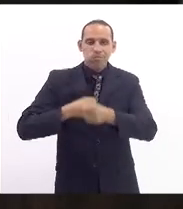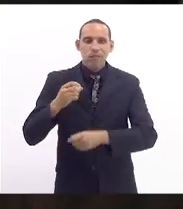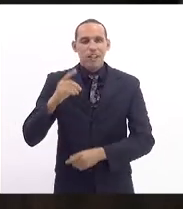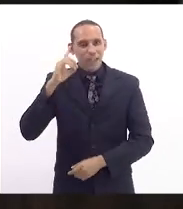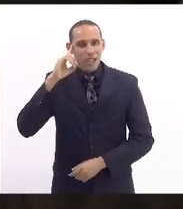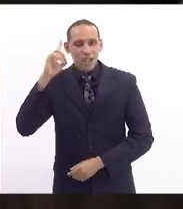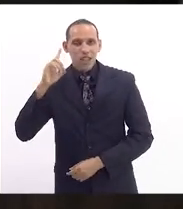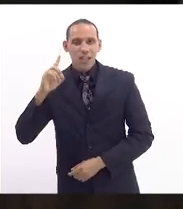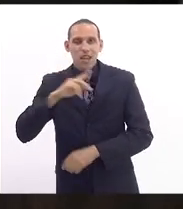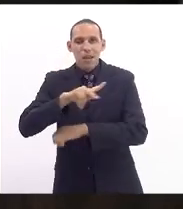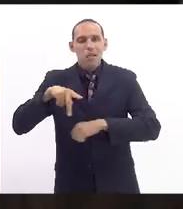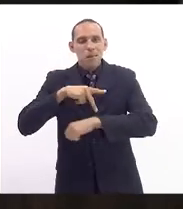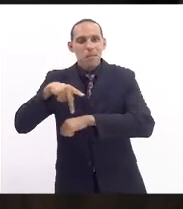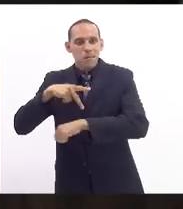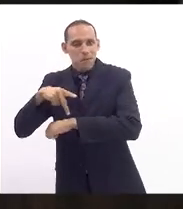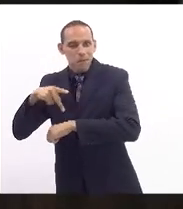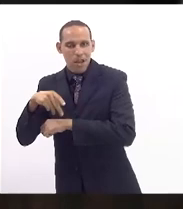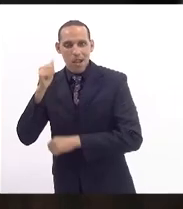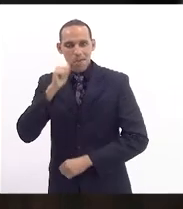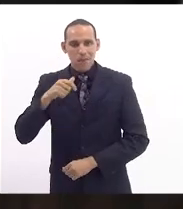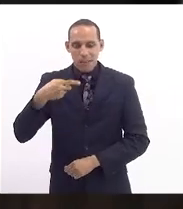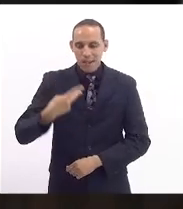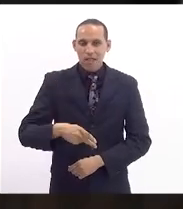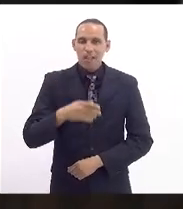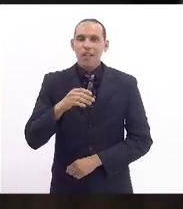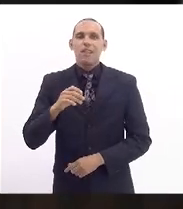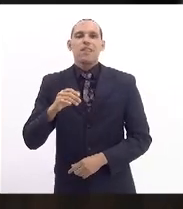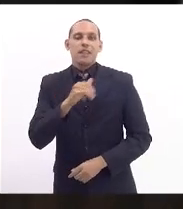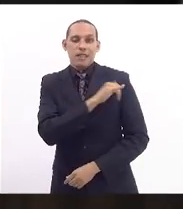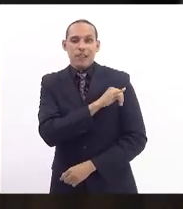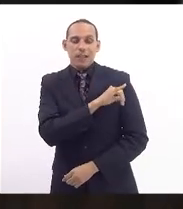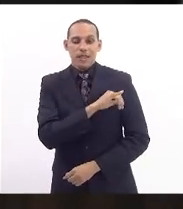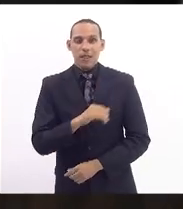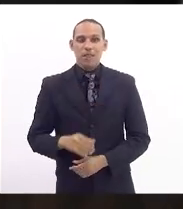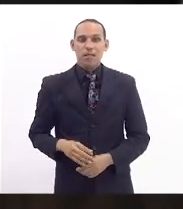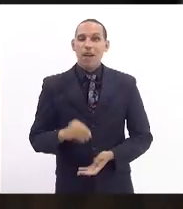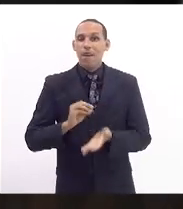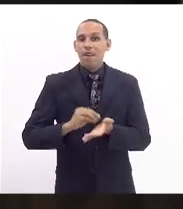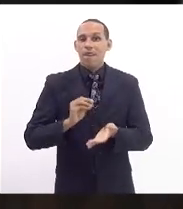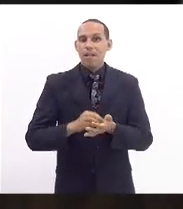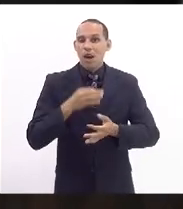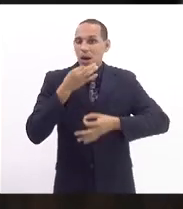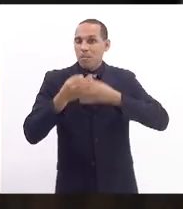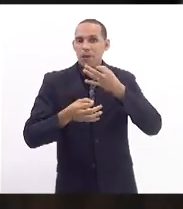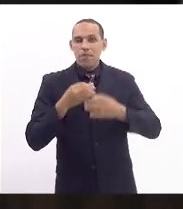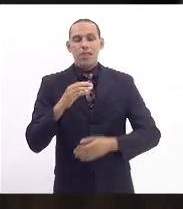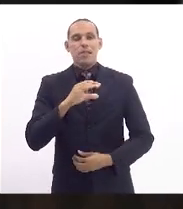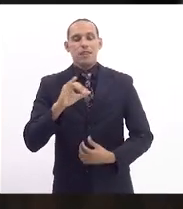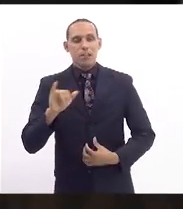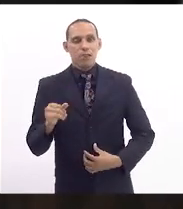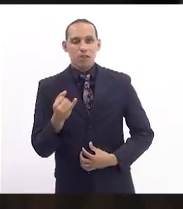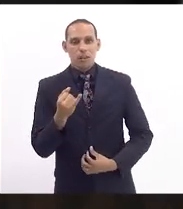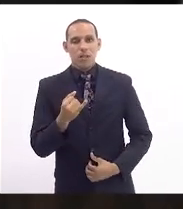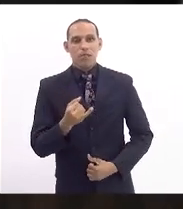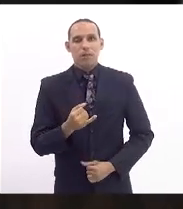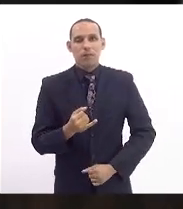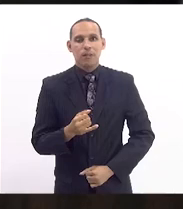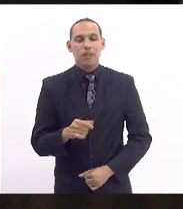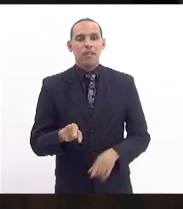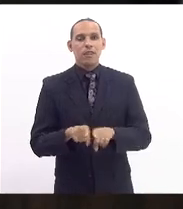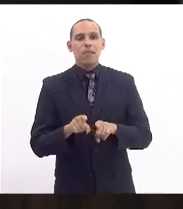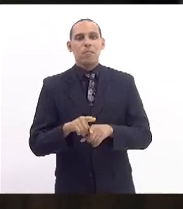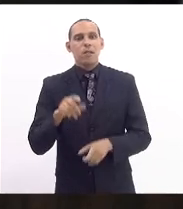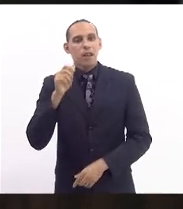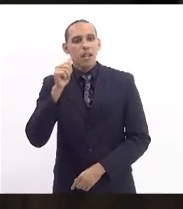dia internacional da mulher no âmbito do Estado do Rio de Janeiro vendendo de pareceres das comissões condição de Justiça de defesa